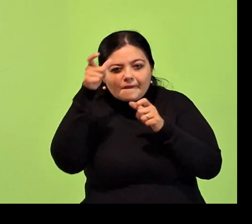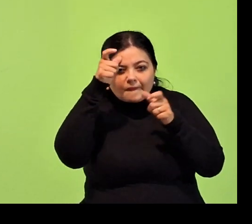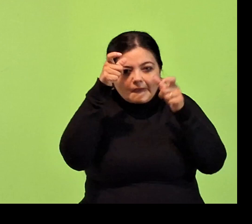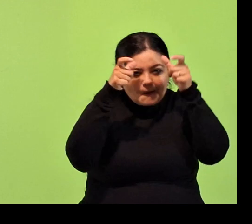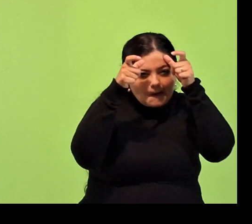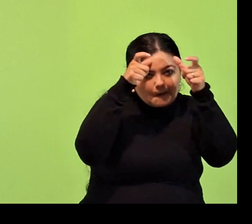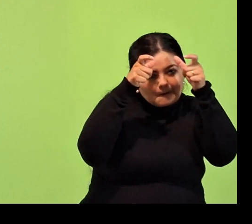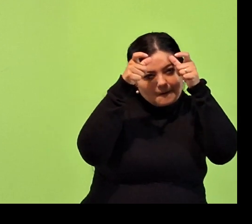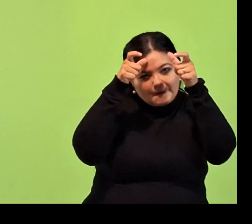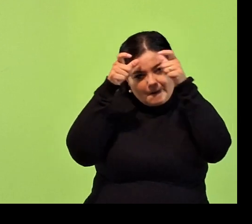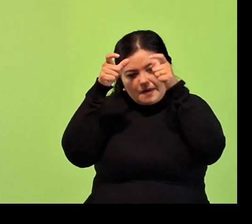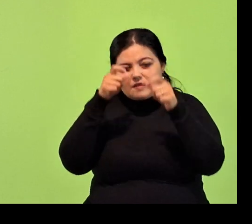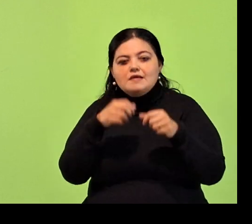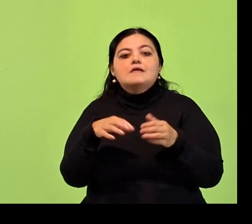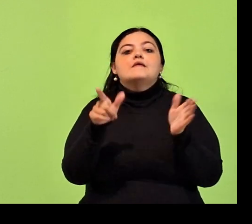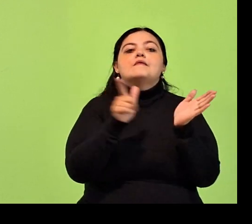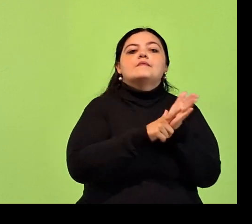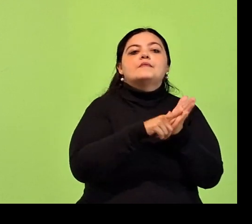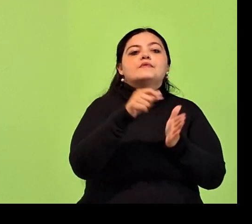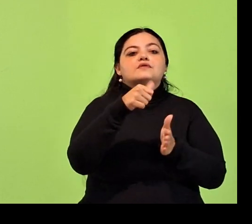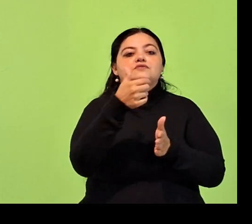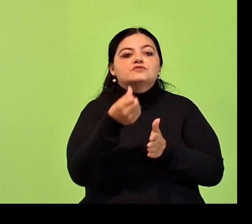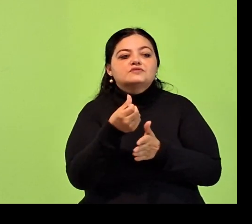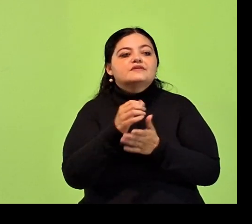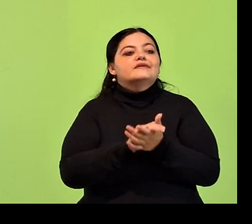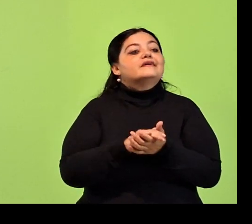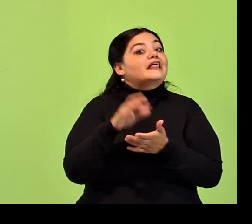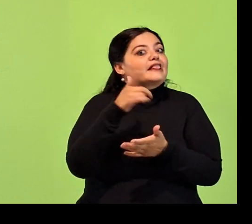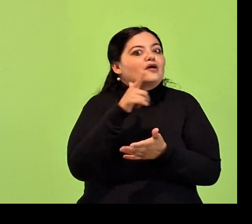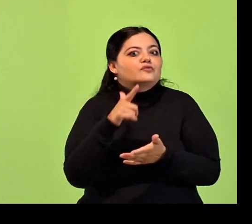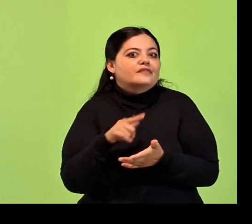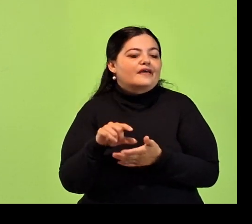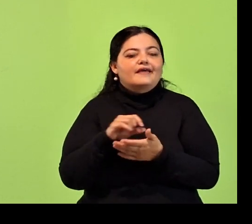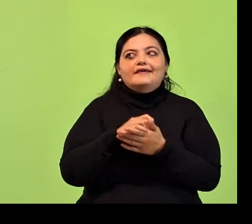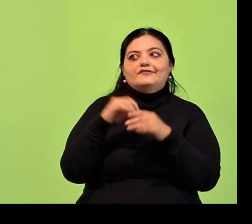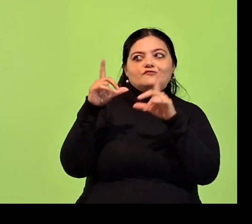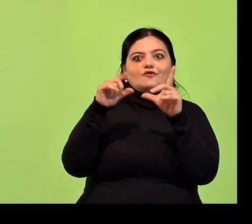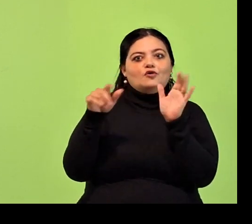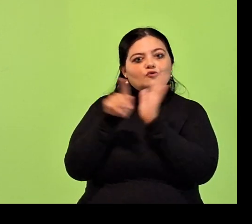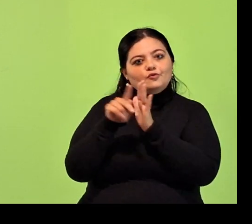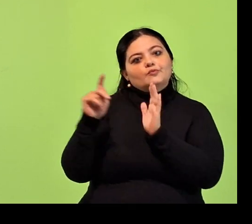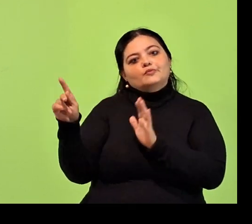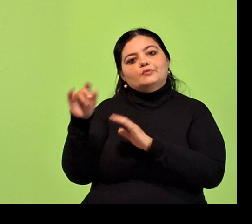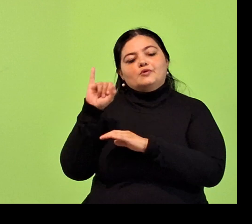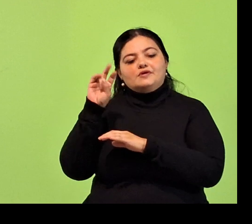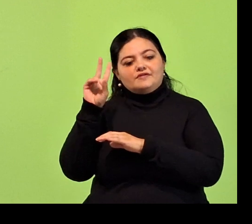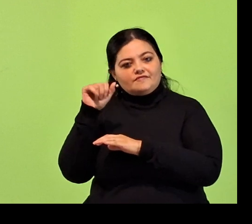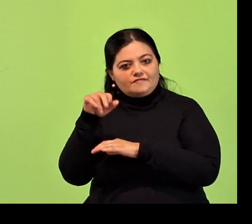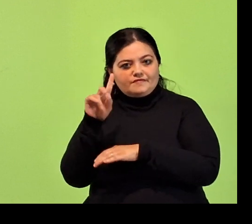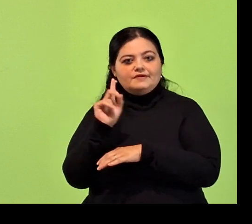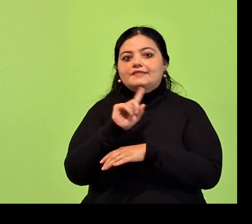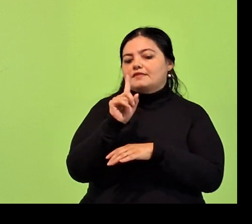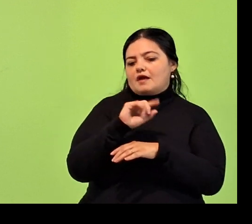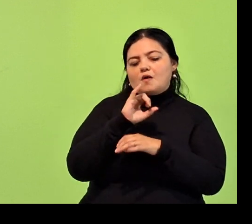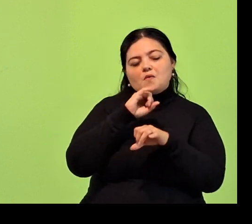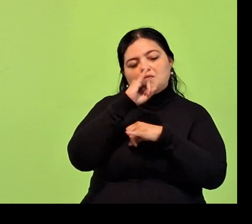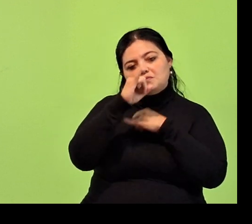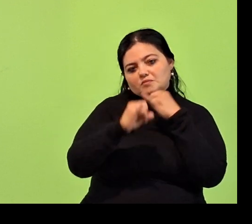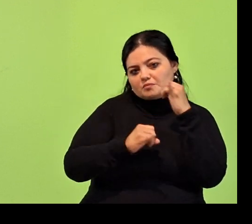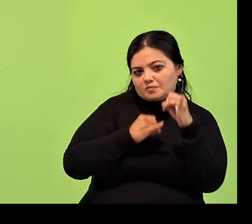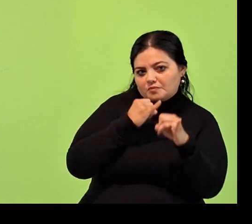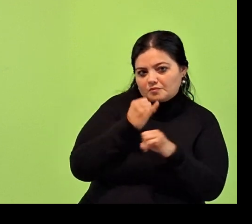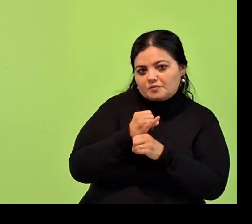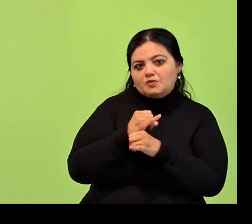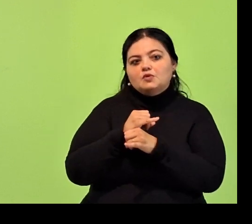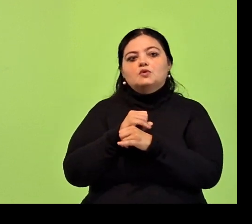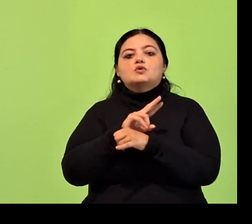alguns documentos, e esses não são do acervo do Ivan Mizanzuki, eles são materiais que foram disponibilizados na internet pelo